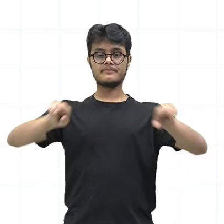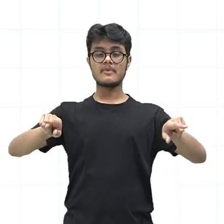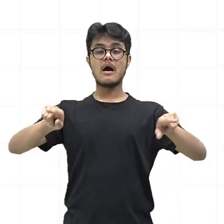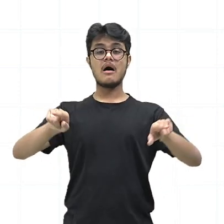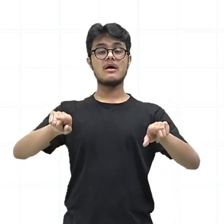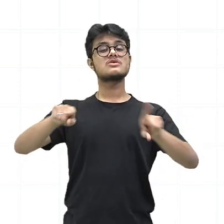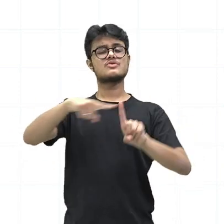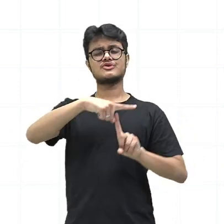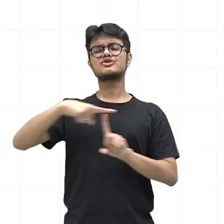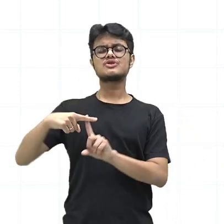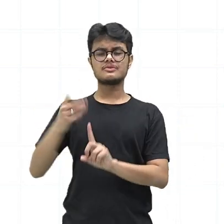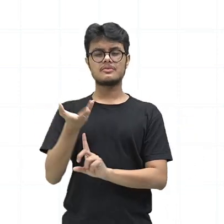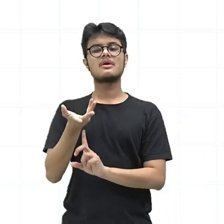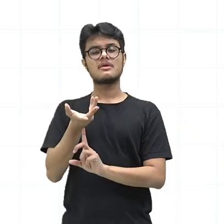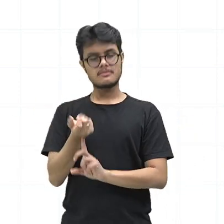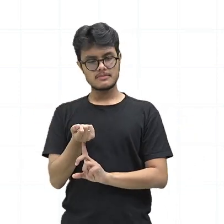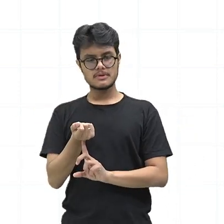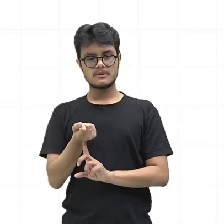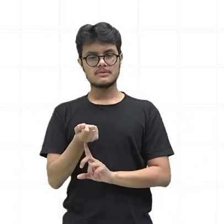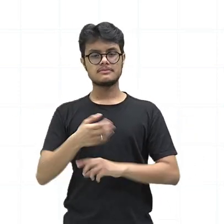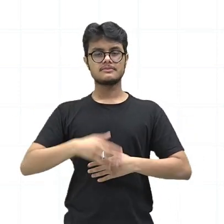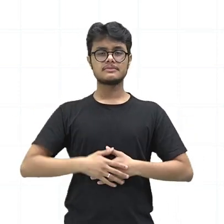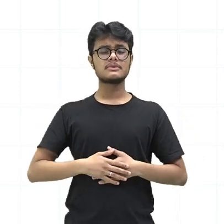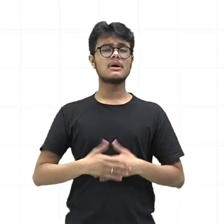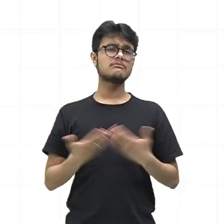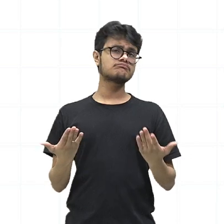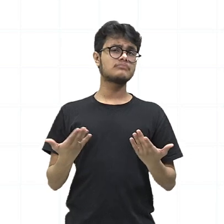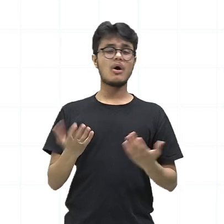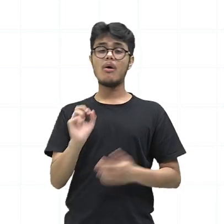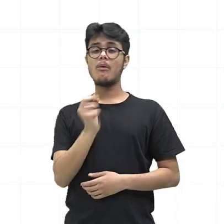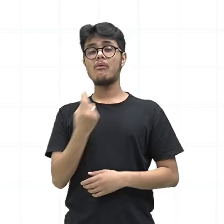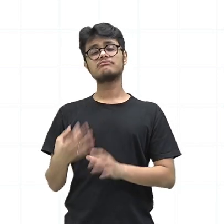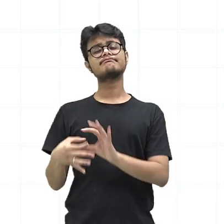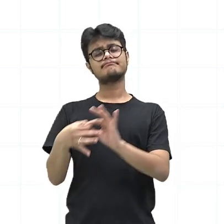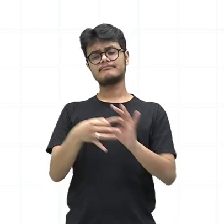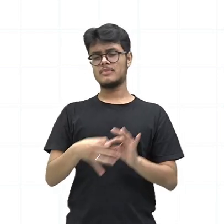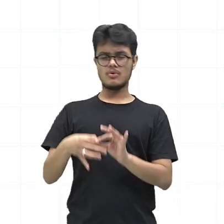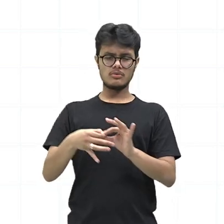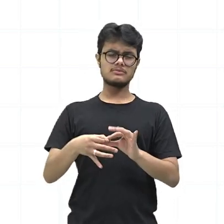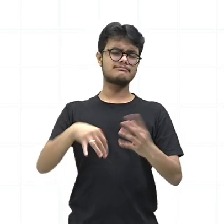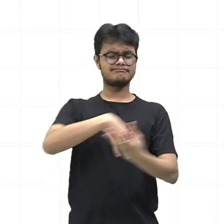diversas modalidades e linguagens artísticas, bem como